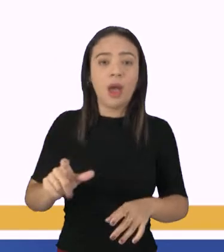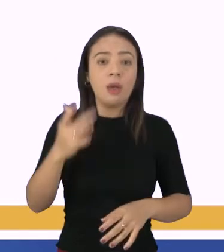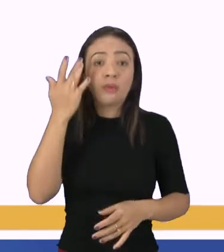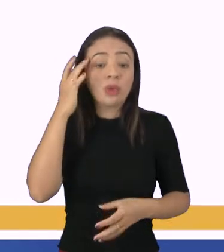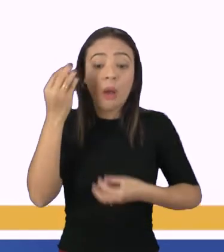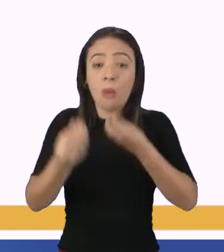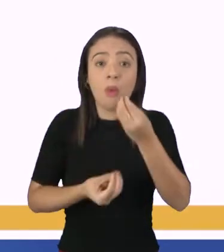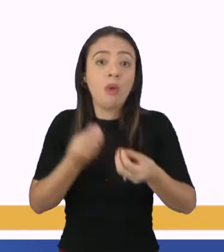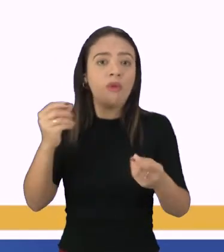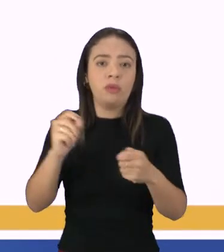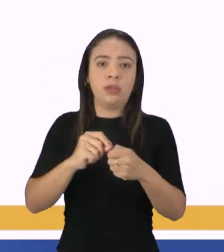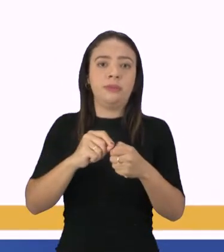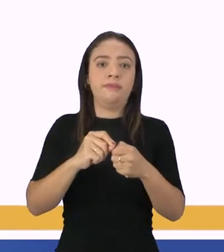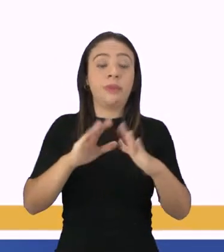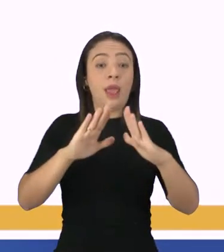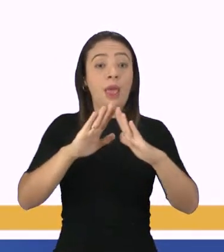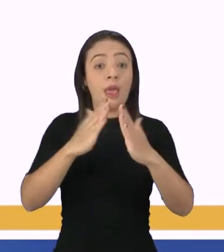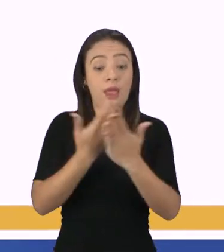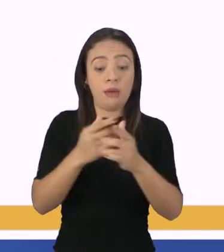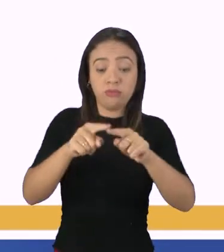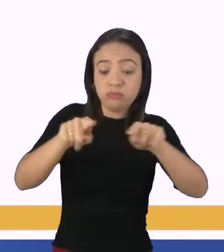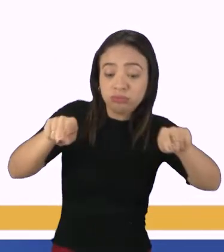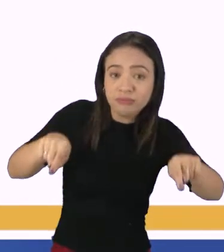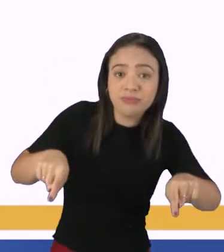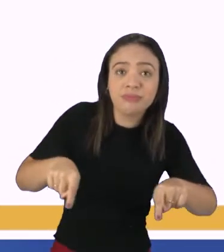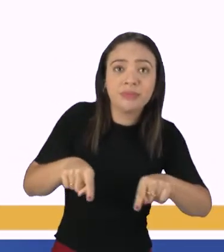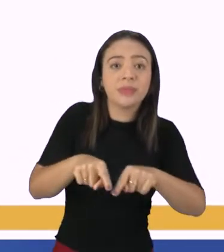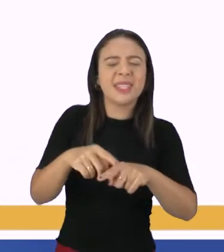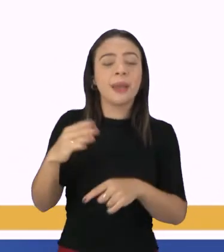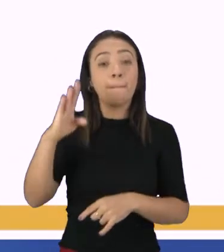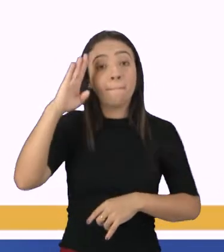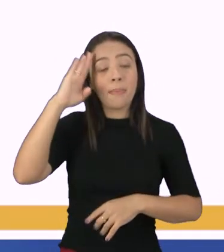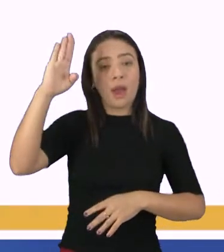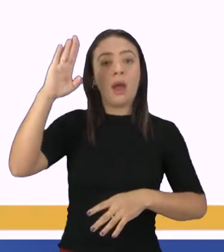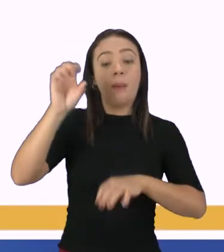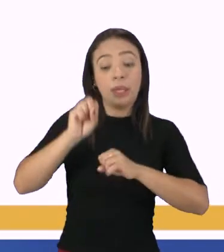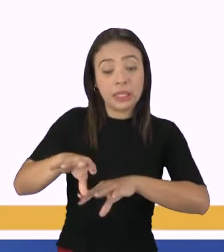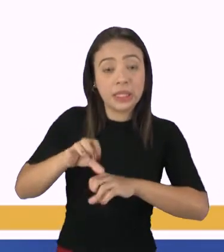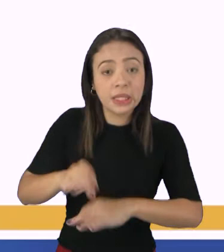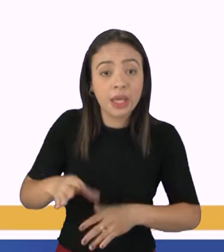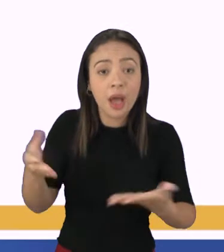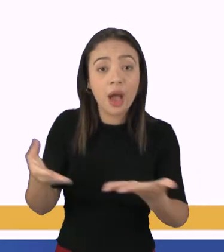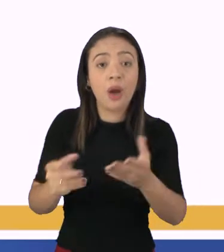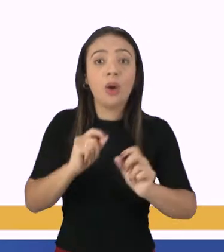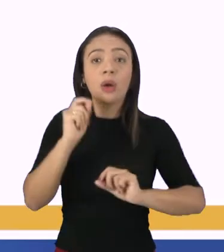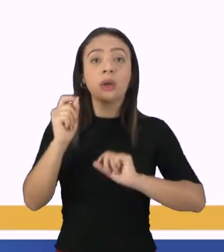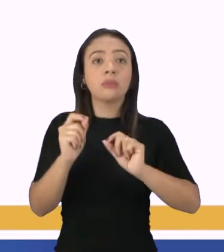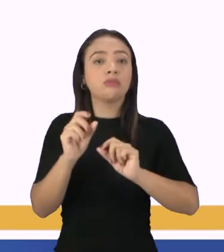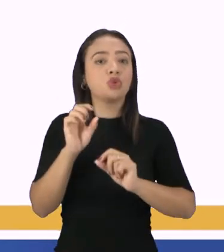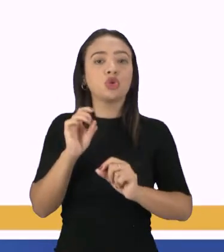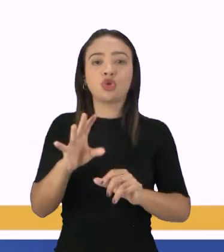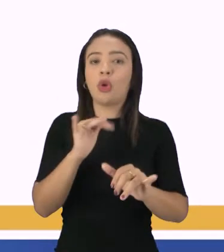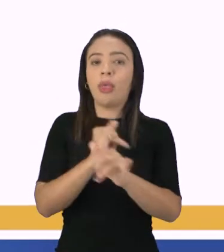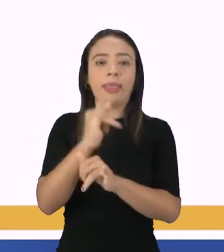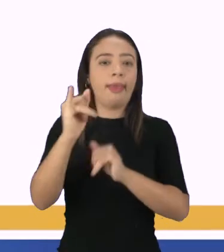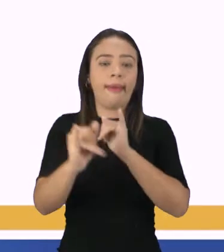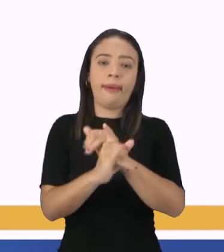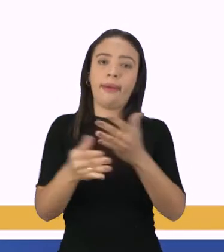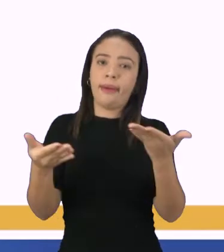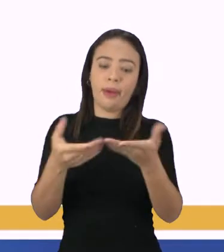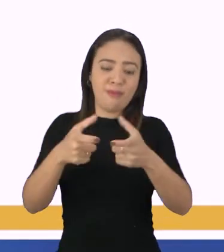cenário. As salas de aula, lugares fundamentais da transmissão de conhecimento, se tornaram virtuais para a